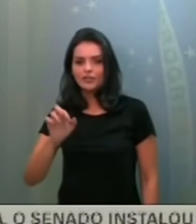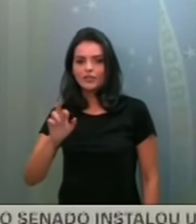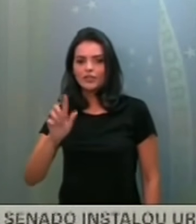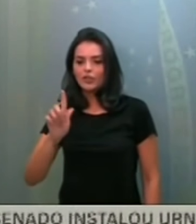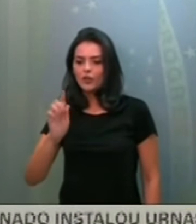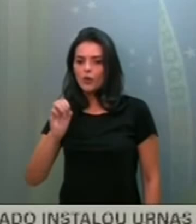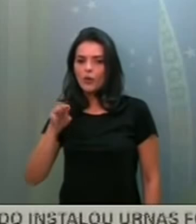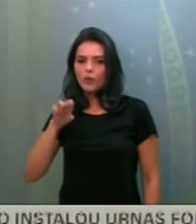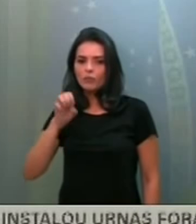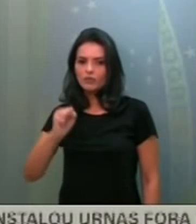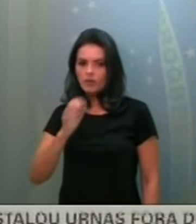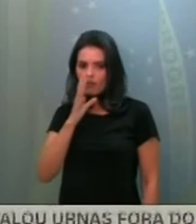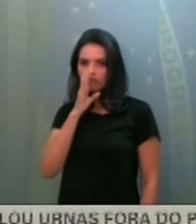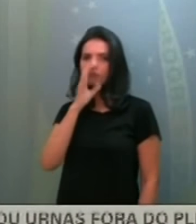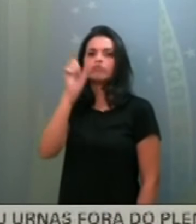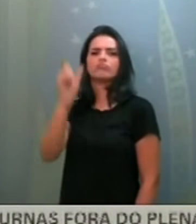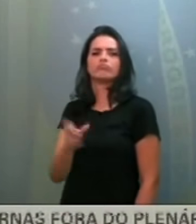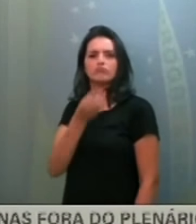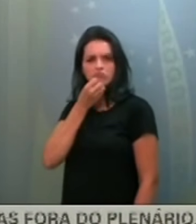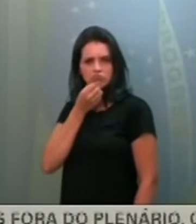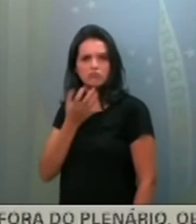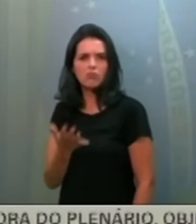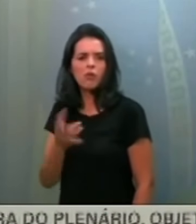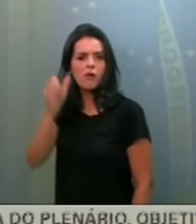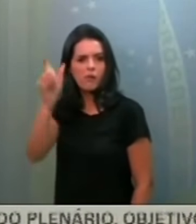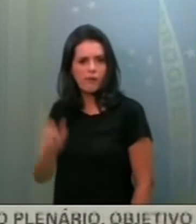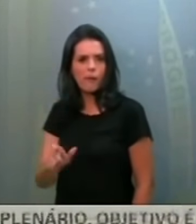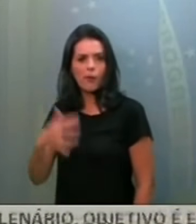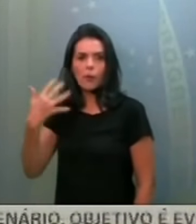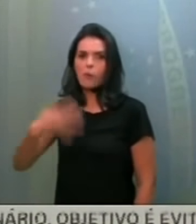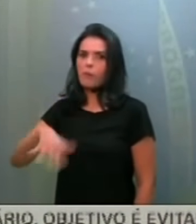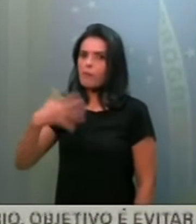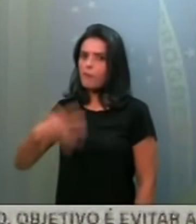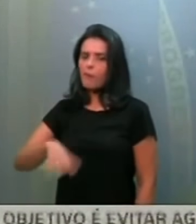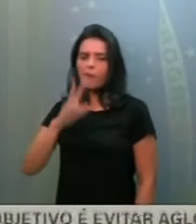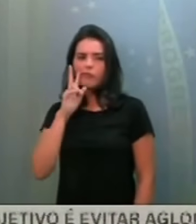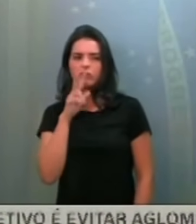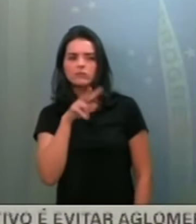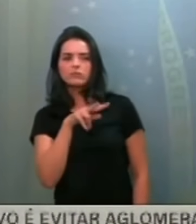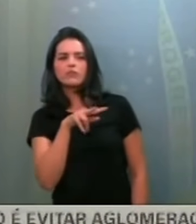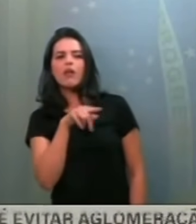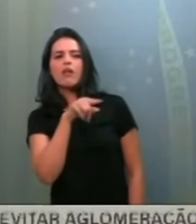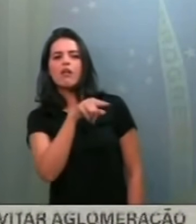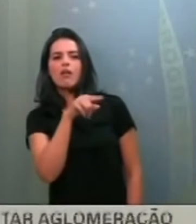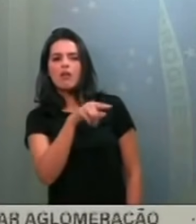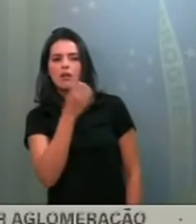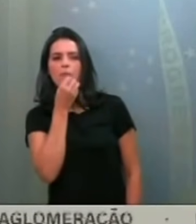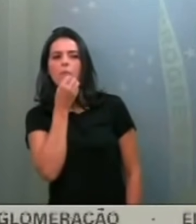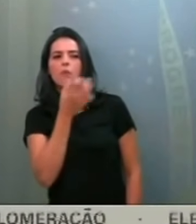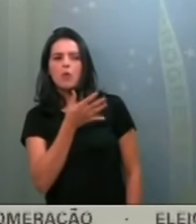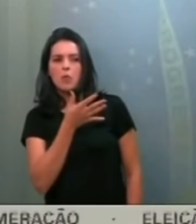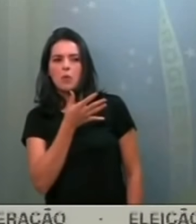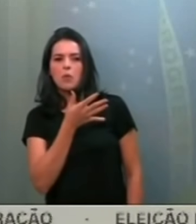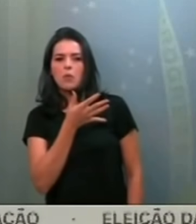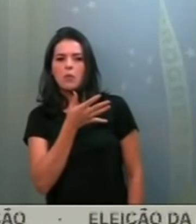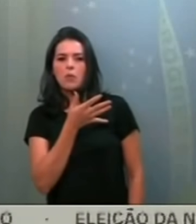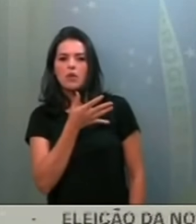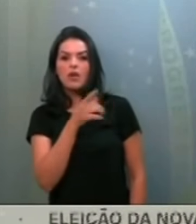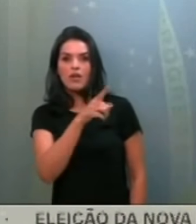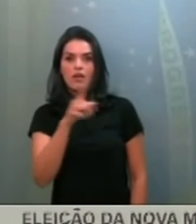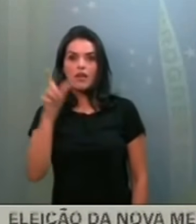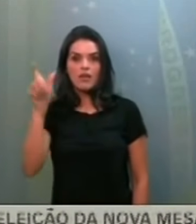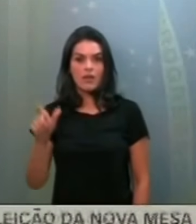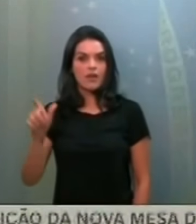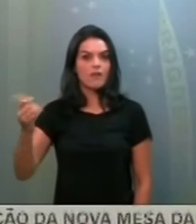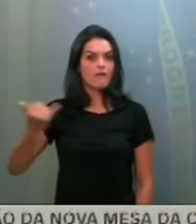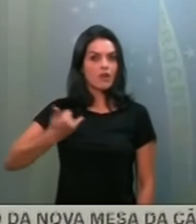Cid Gomes, que eu tanto admiro, ele é terrível, quando ele bate o olho em alguém, ele fala, esse é bom, Cajuru. Ele me diz,